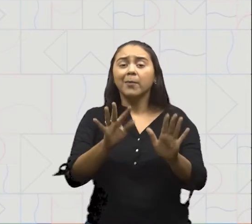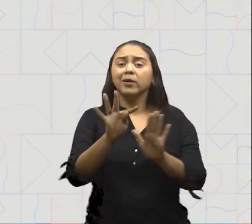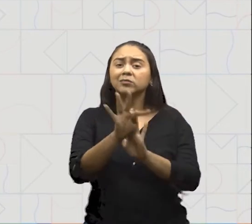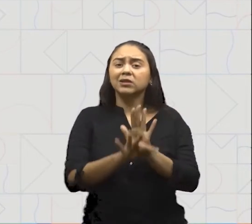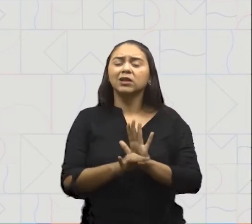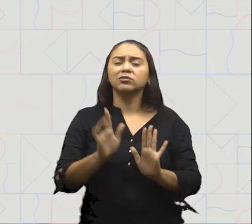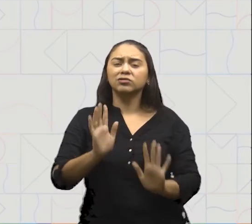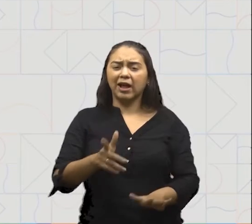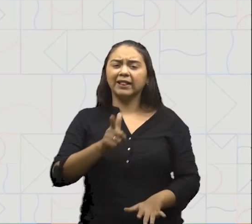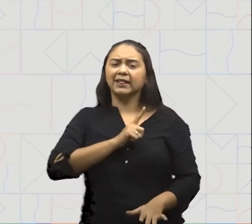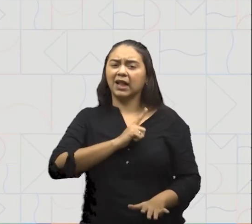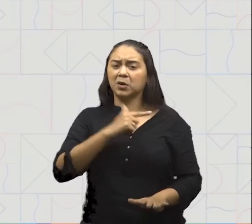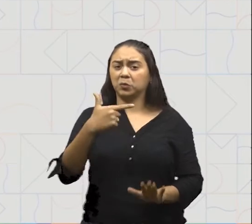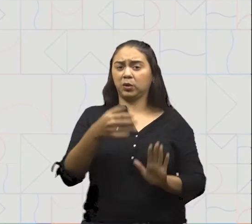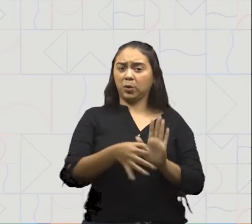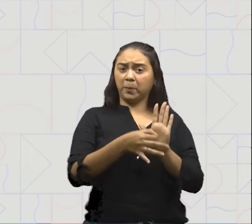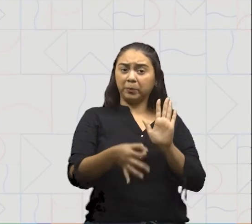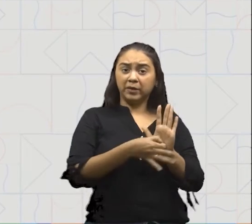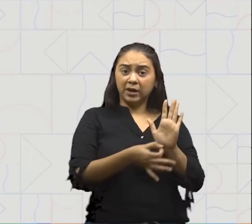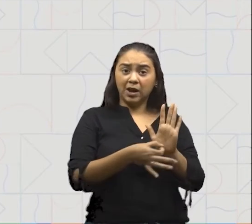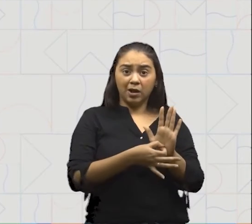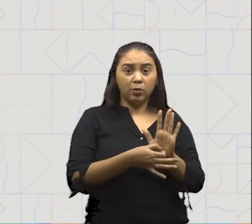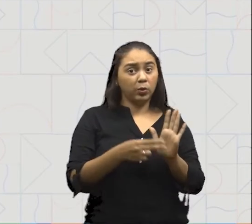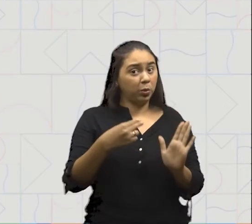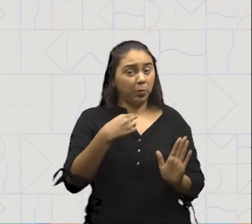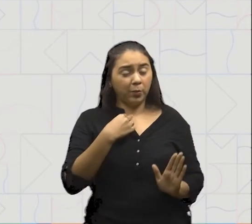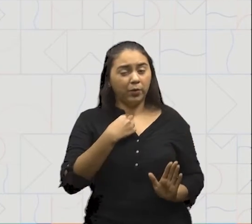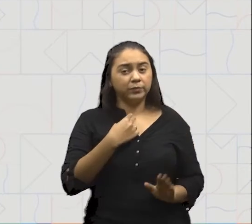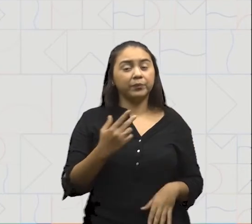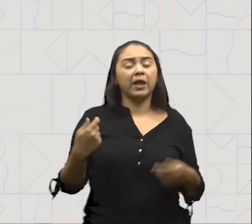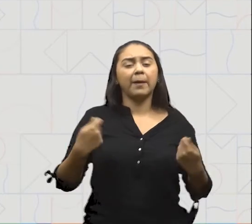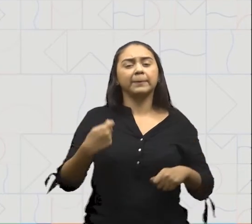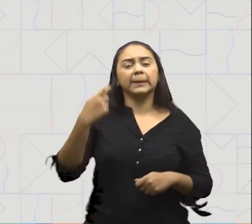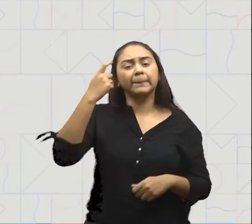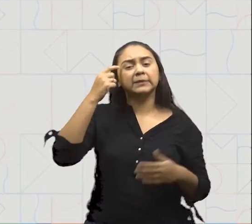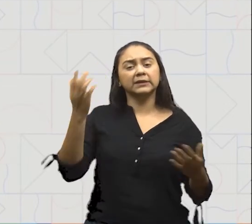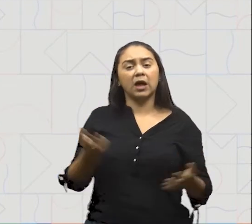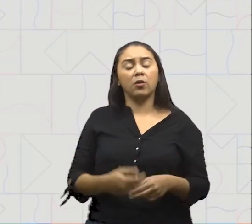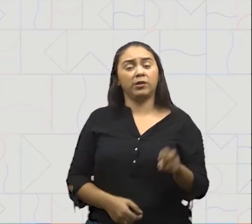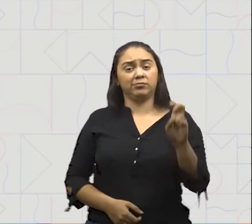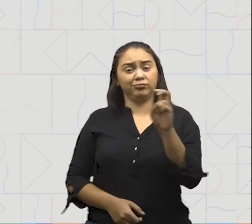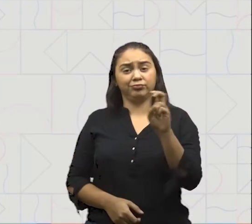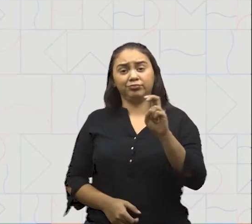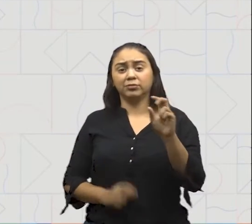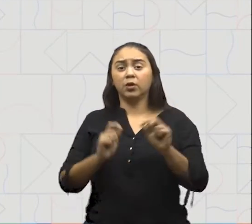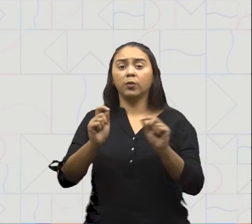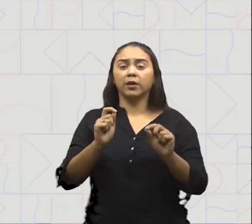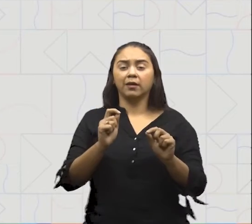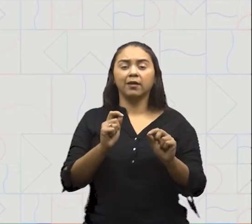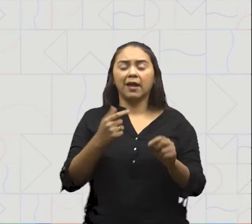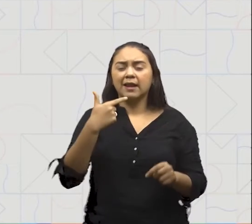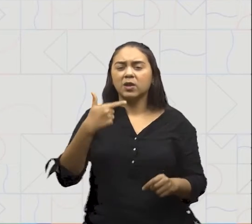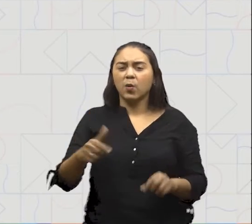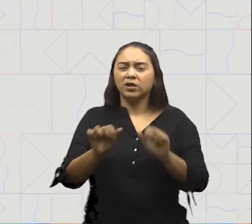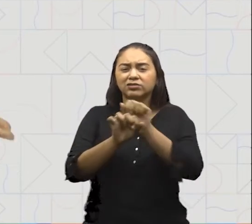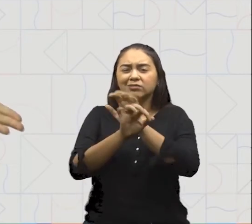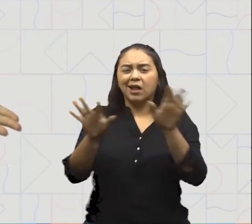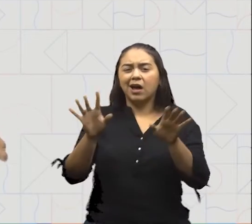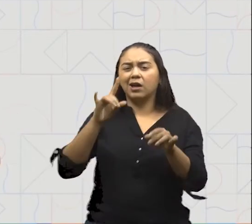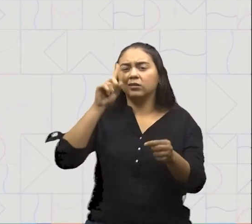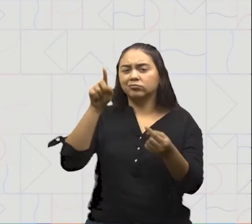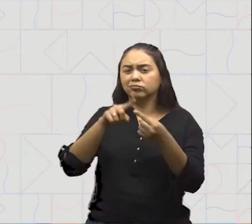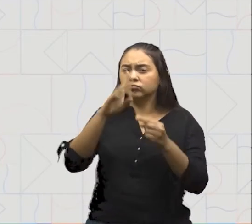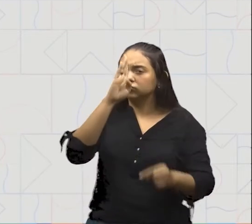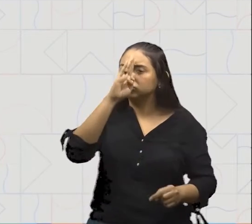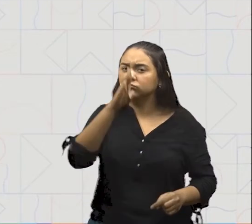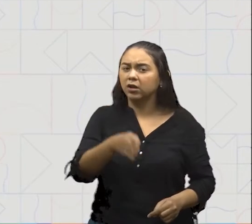texto já está impessoal, vamos pensar no quinto ponto, linguagem clara e objetiva. Quando estivermos apresentando o